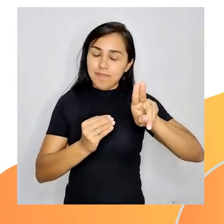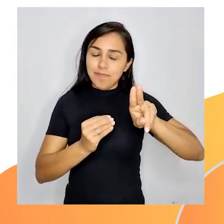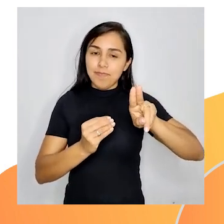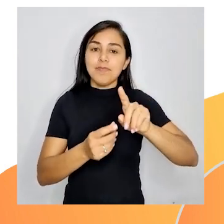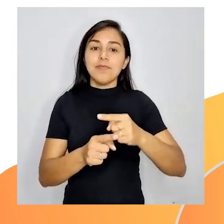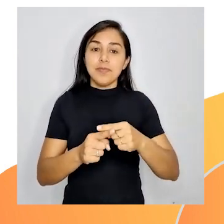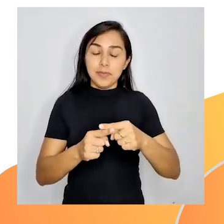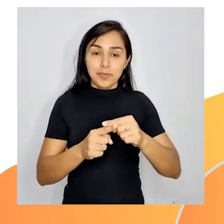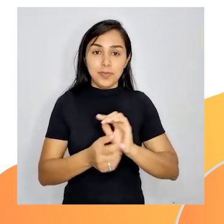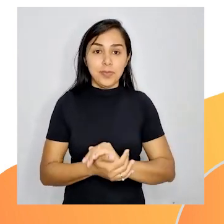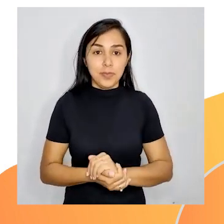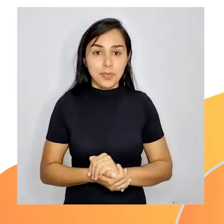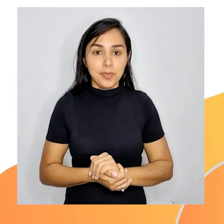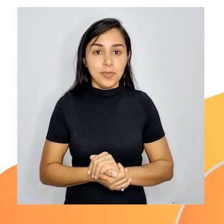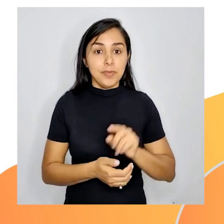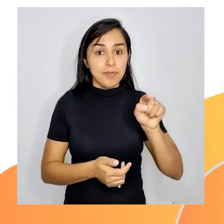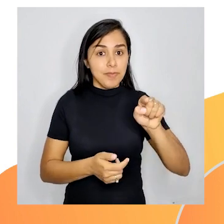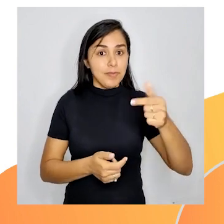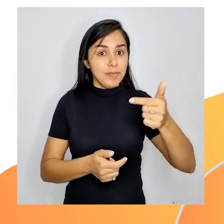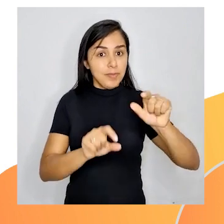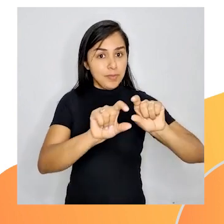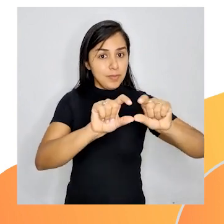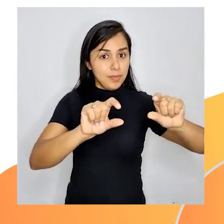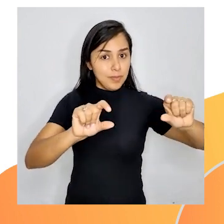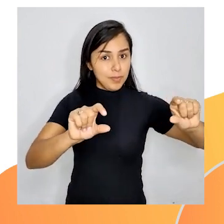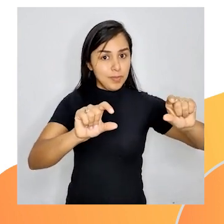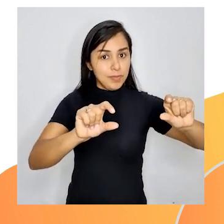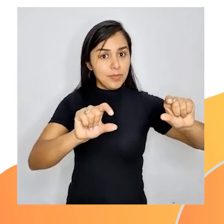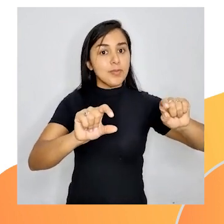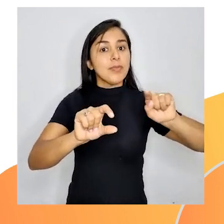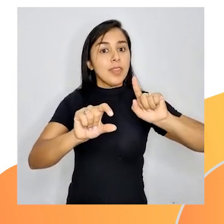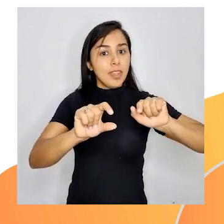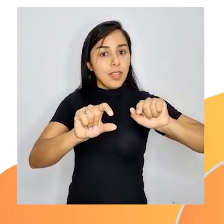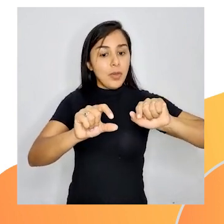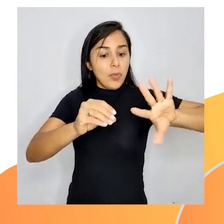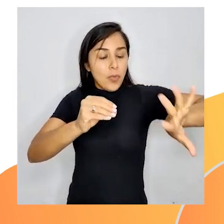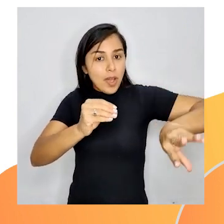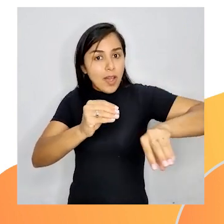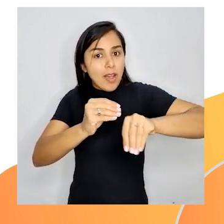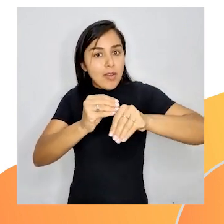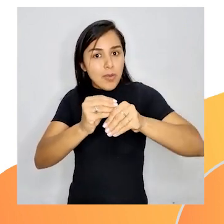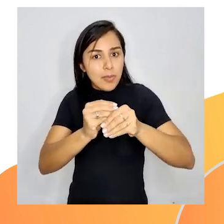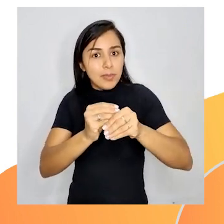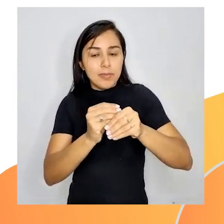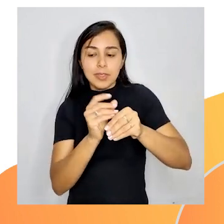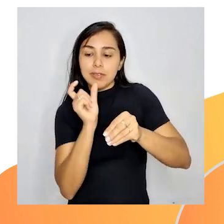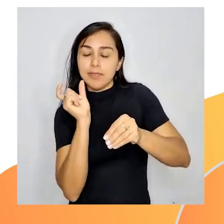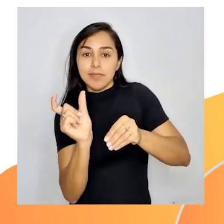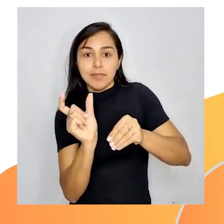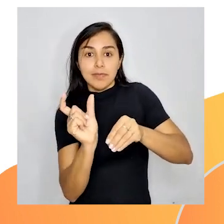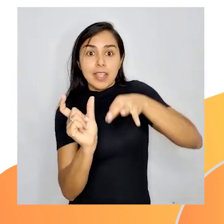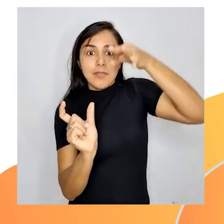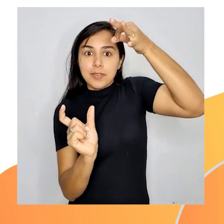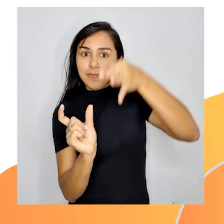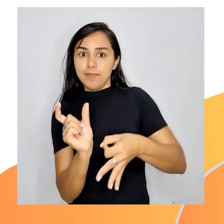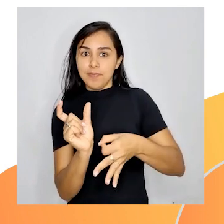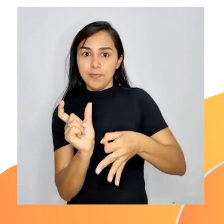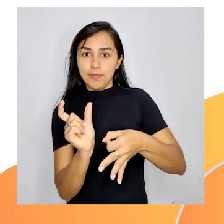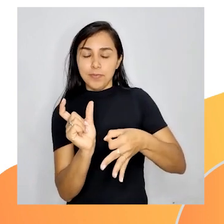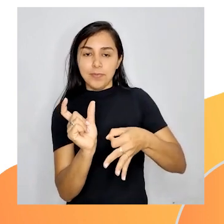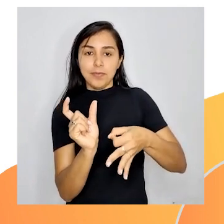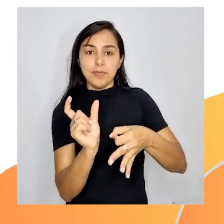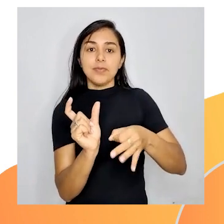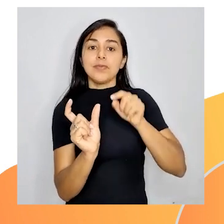professora? Porque ela está funcionando como um complemento da palavra certeza. A palavra certeza é classificada